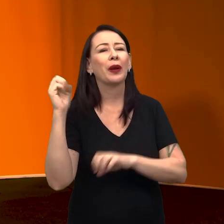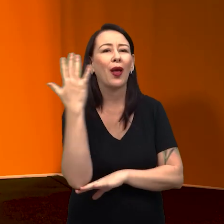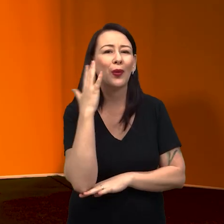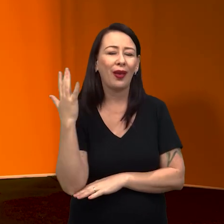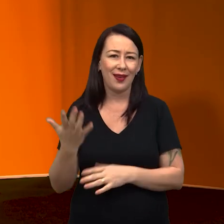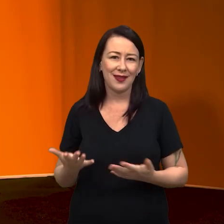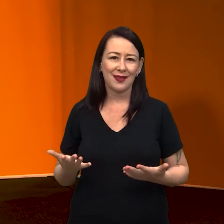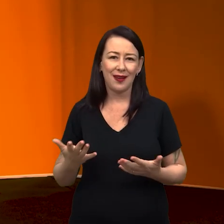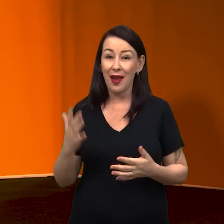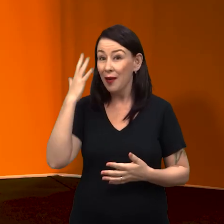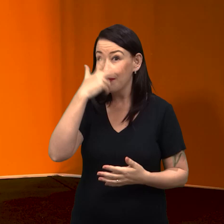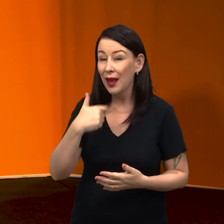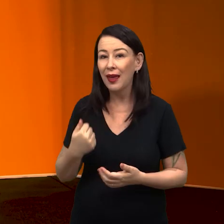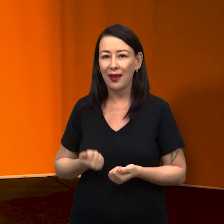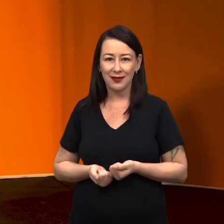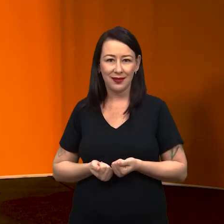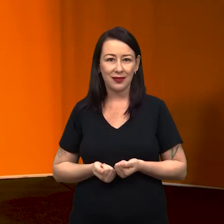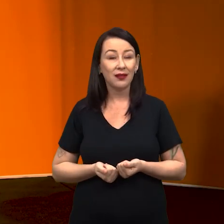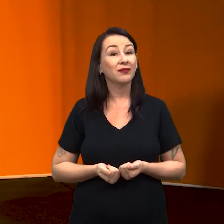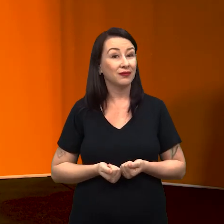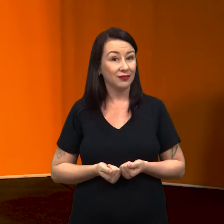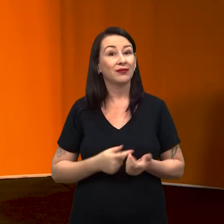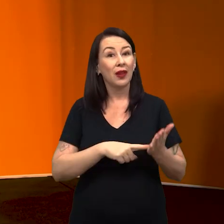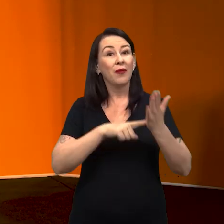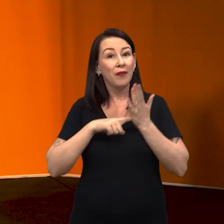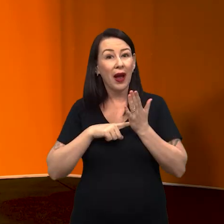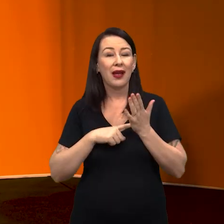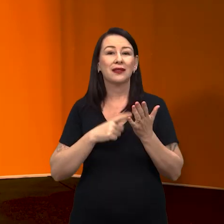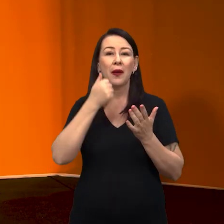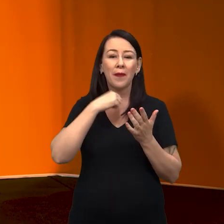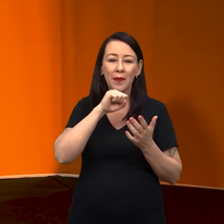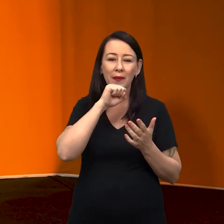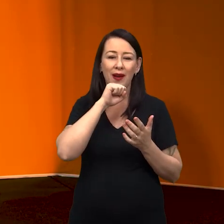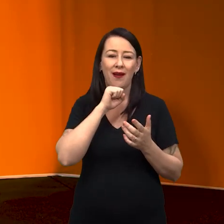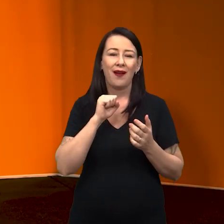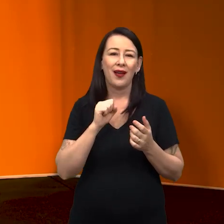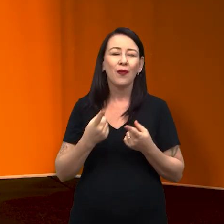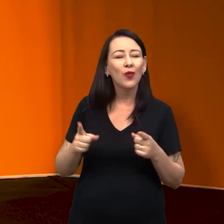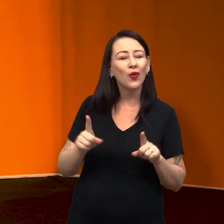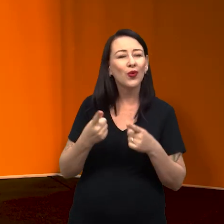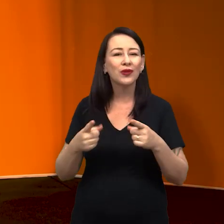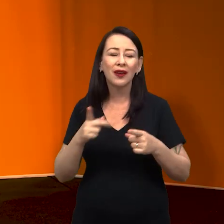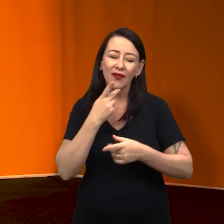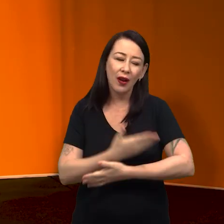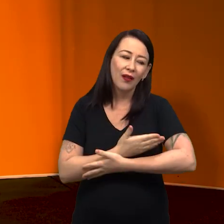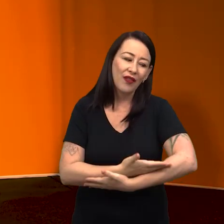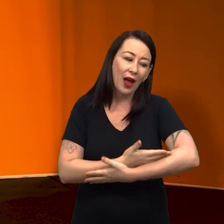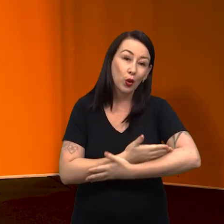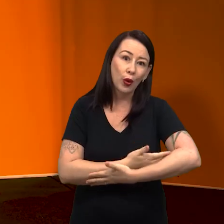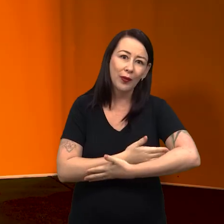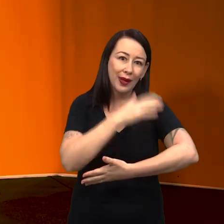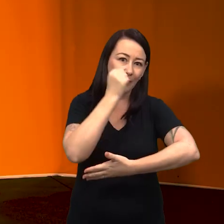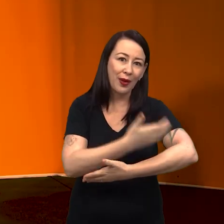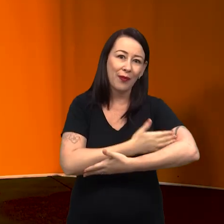da beleza. Trazem os lamentos das mães, né? Vai dormir, bebê, mamãe tem o